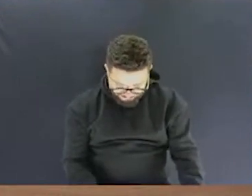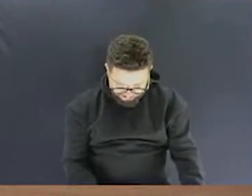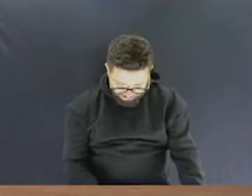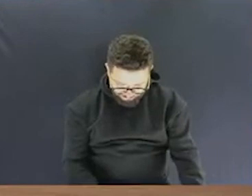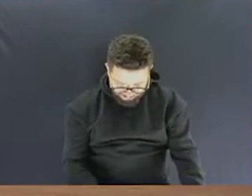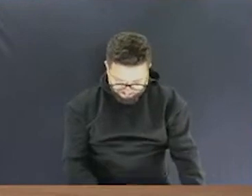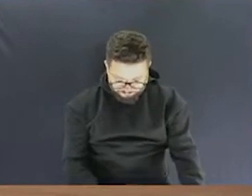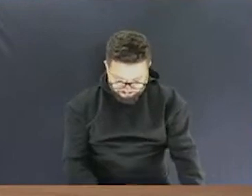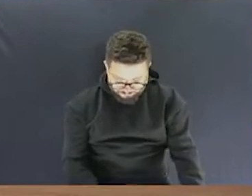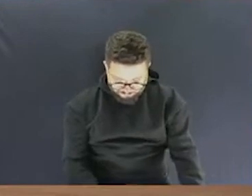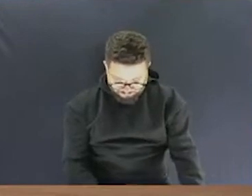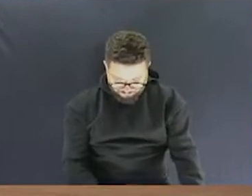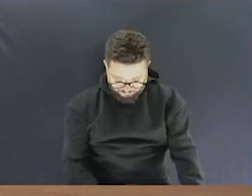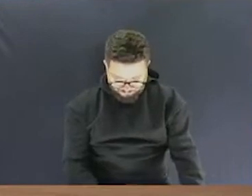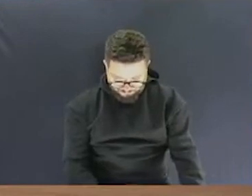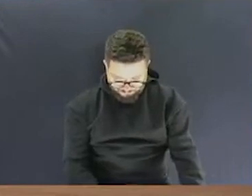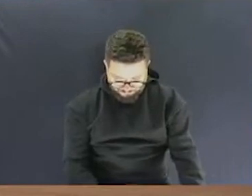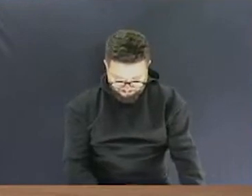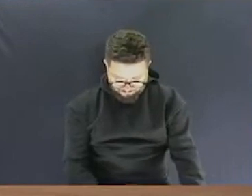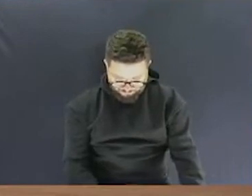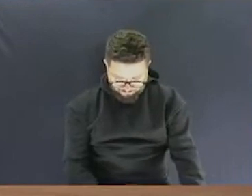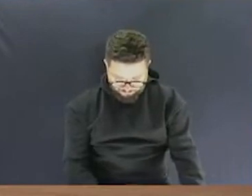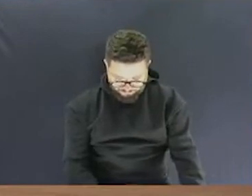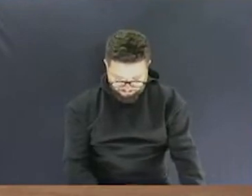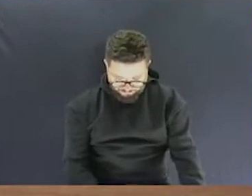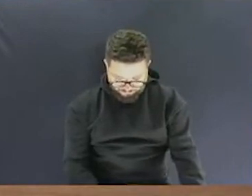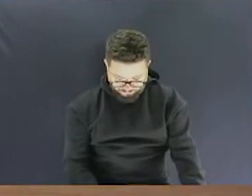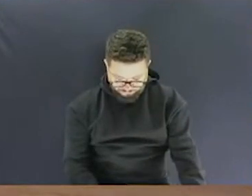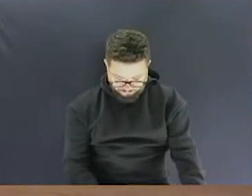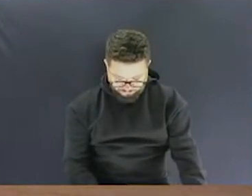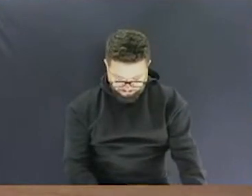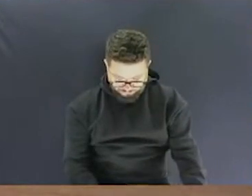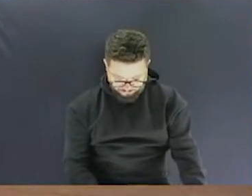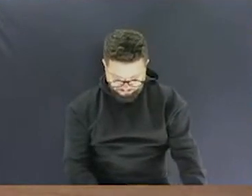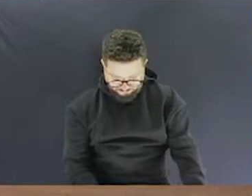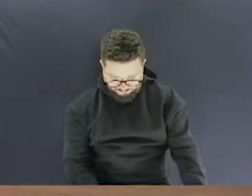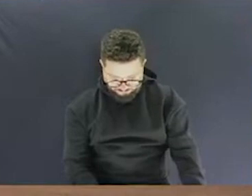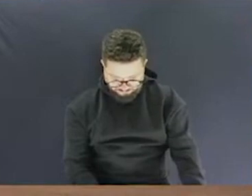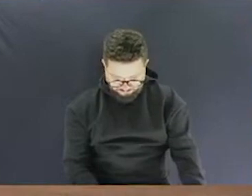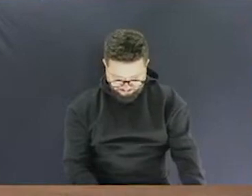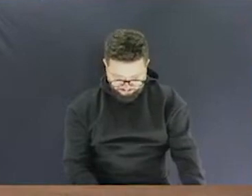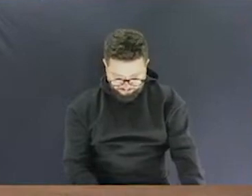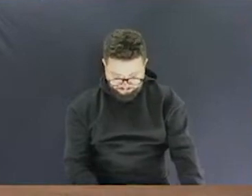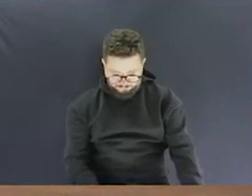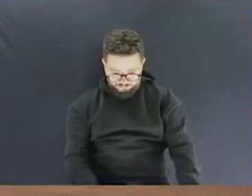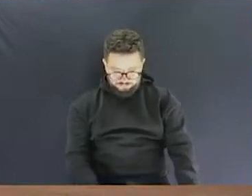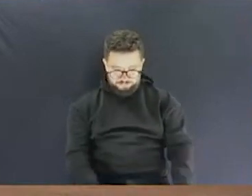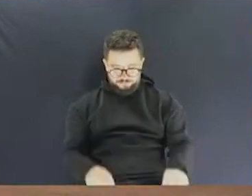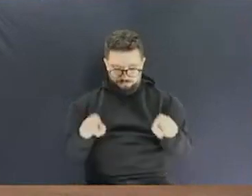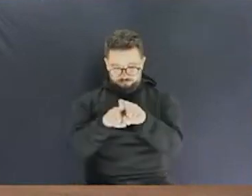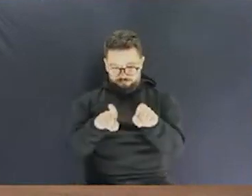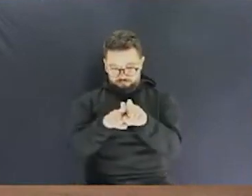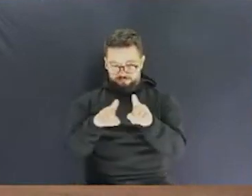a gente percebe ainda, né, que algumas outras metas estão bem abaixo, como, por exemplo, uma que foi passada agora, que é em relação ao